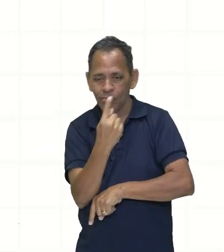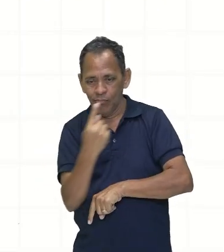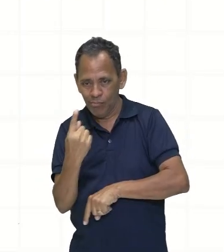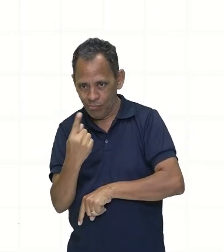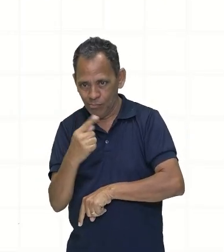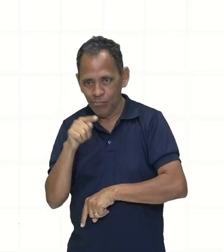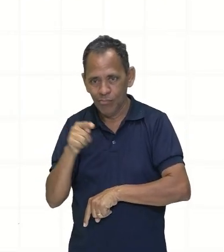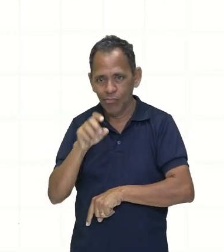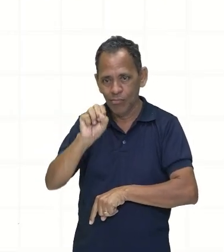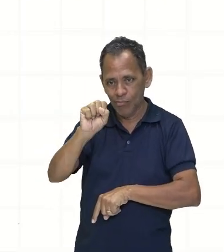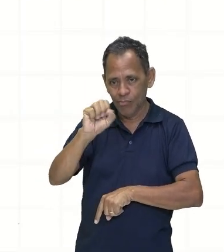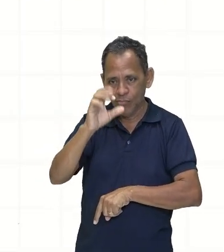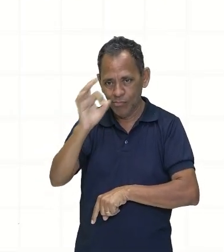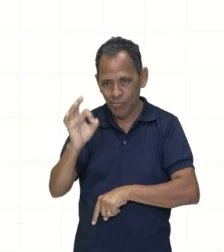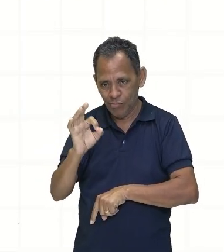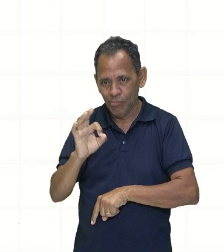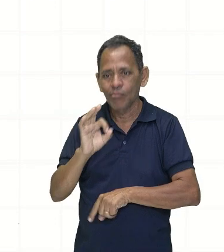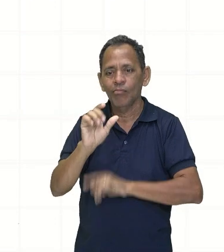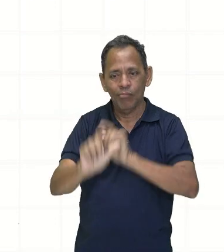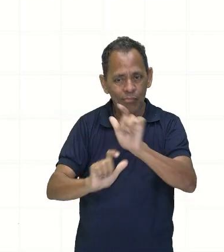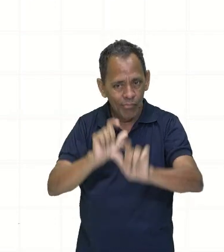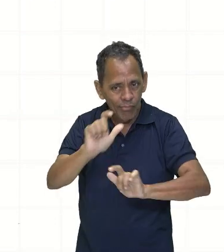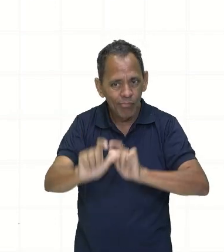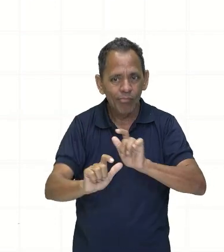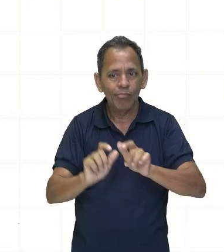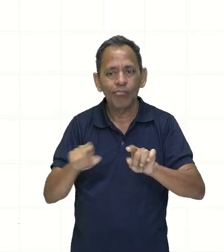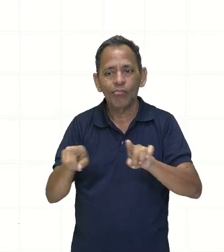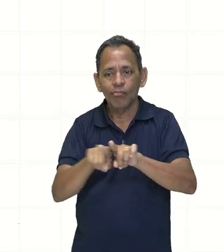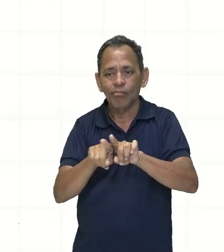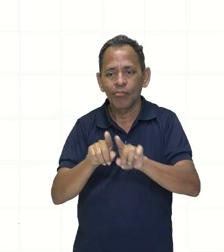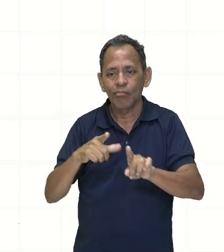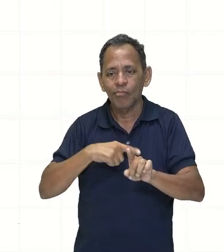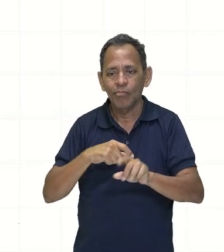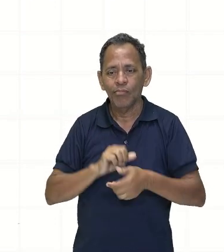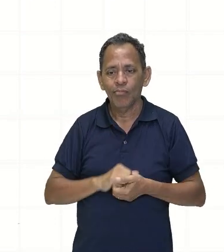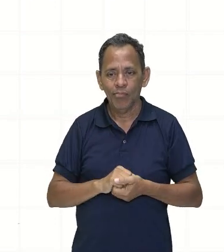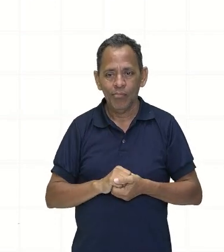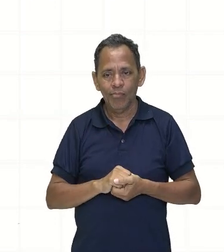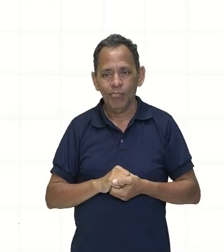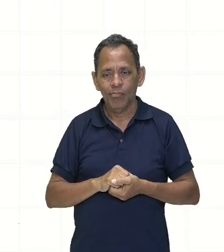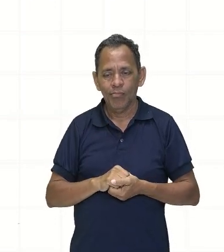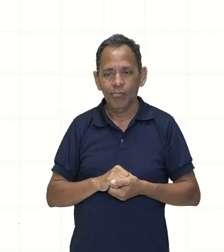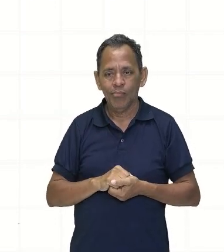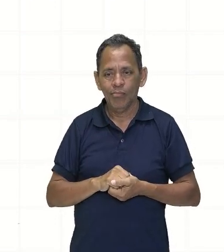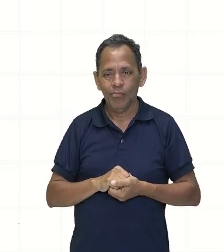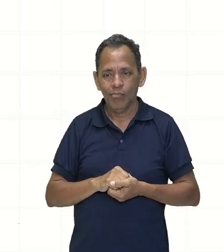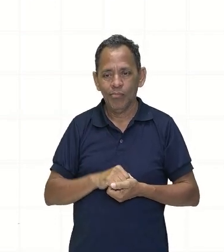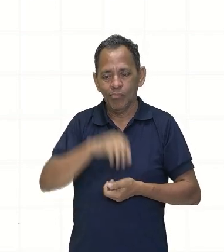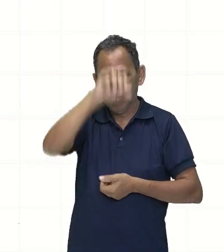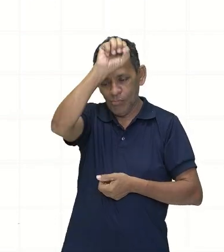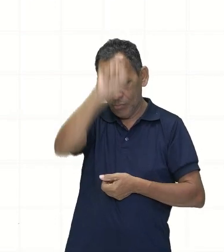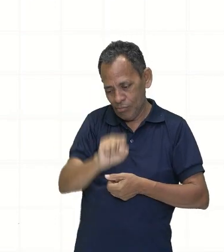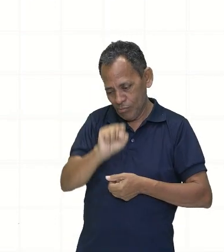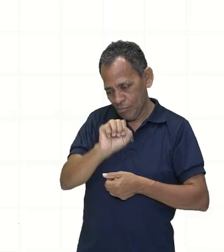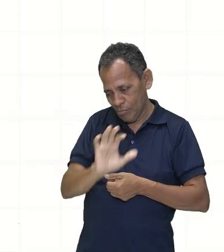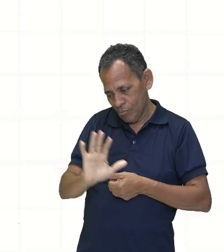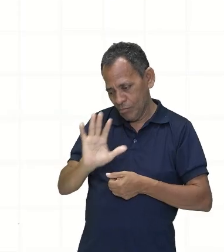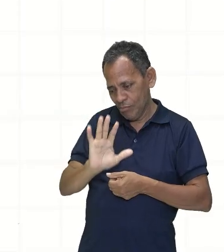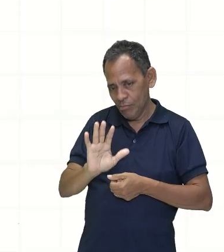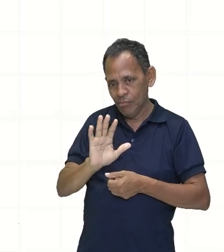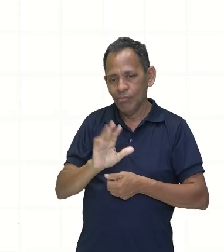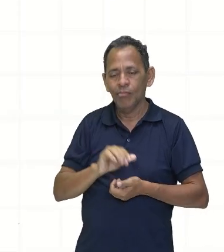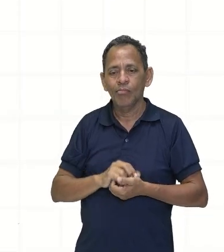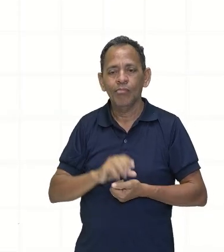11,8% dessa população. E aí nós temos a região sudeste, com